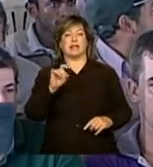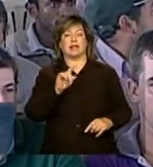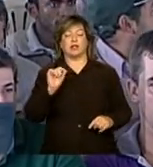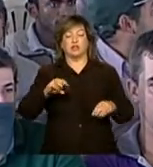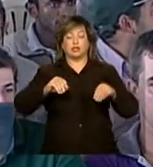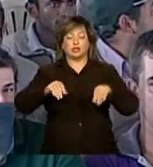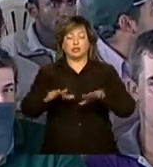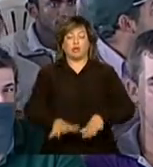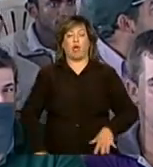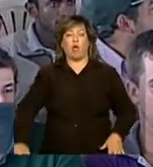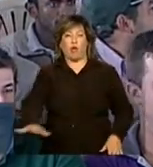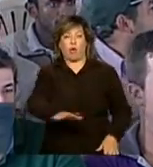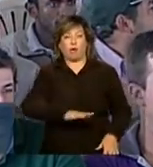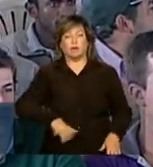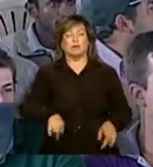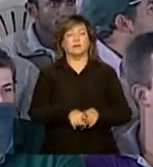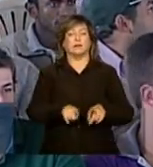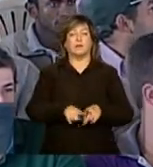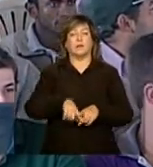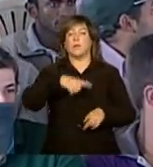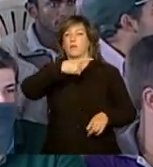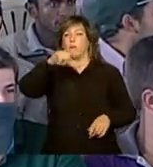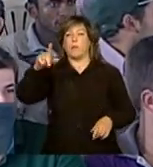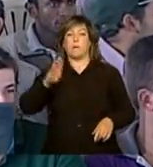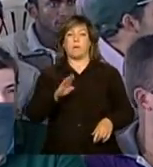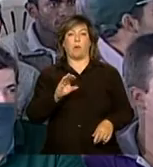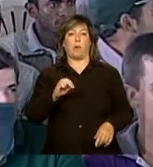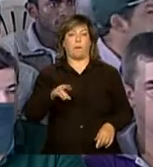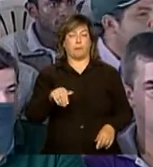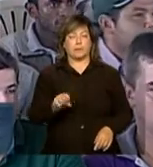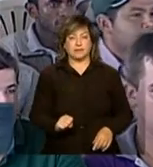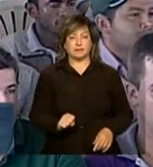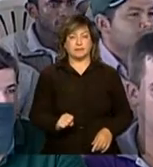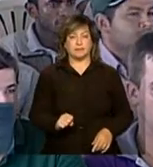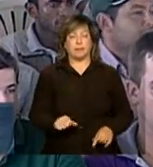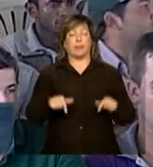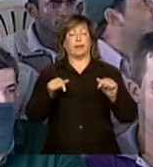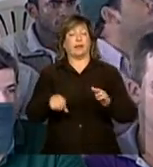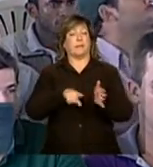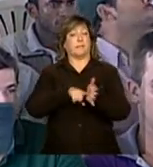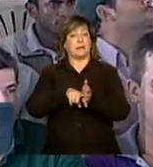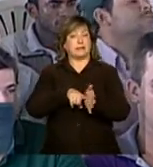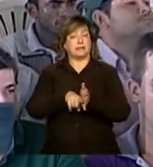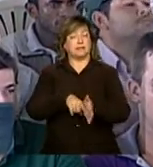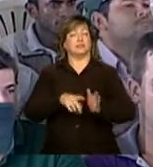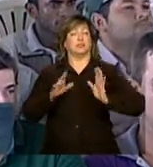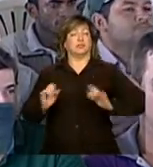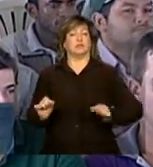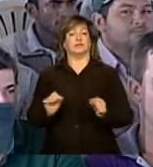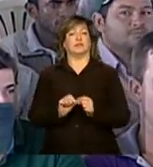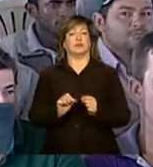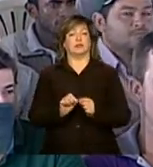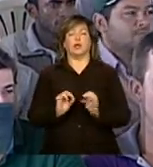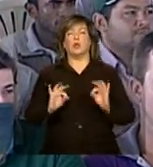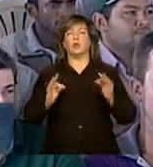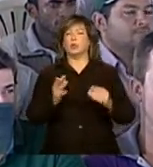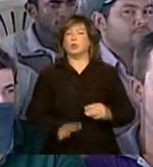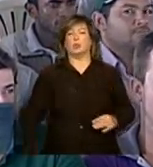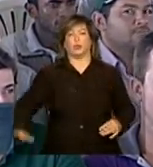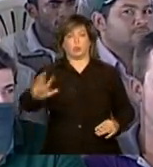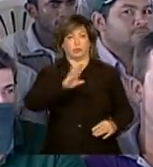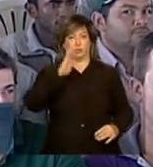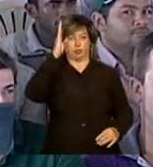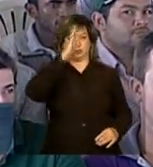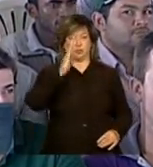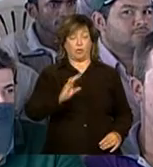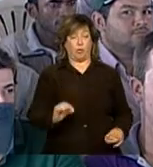de plantas oriundas de outros biomas. São pesquisas cujos resultados foram aplicados em todo o território nacional